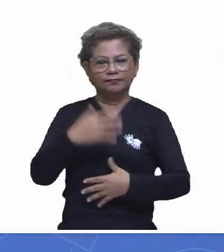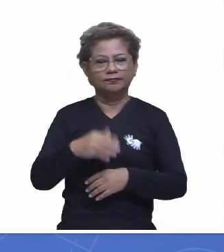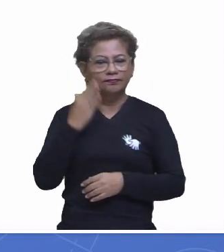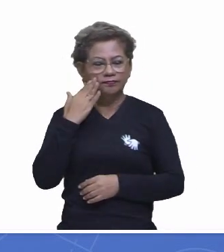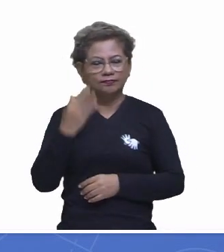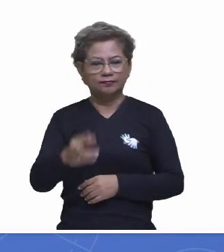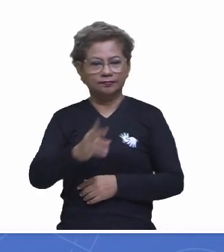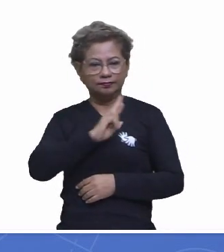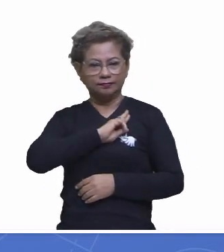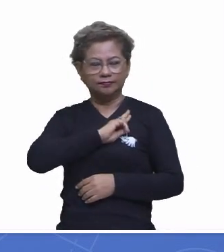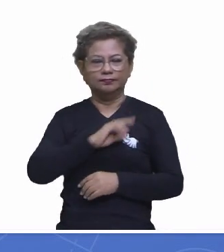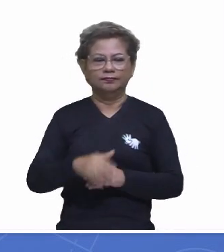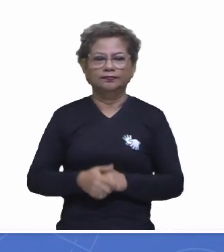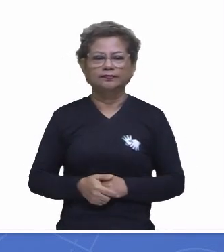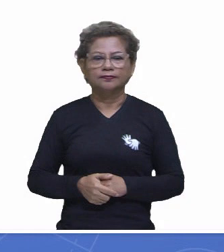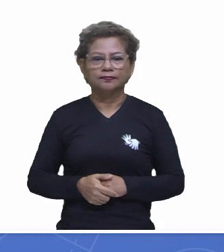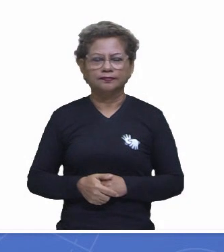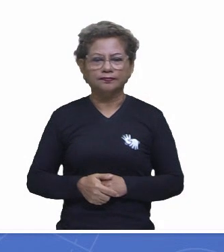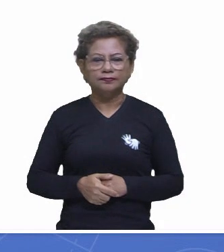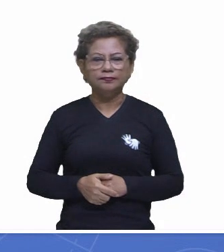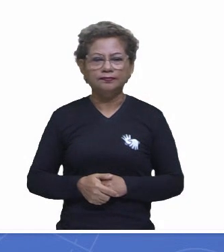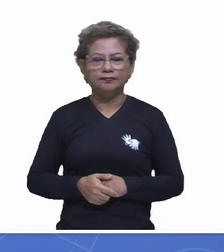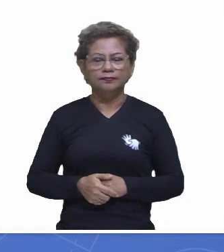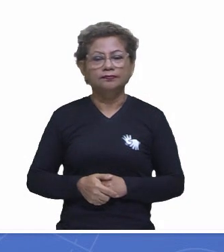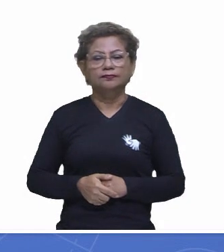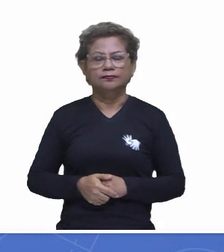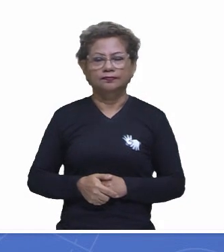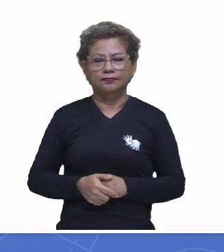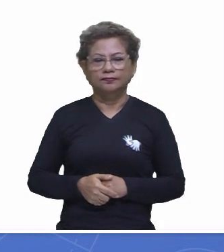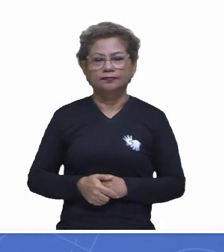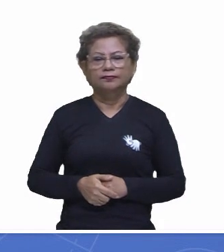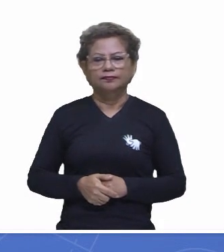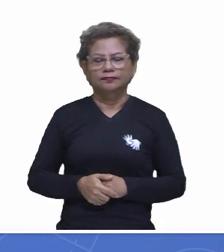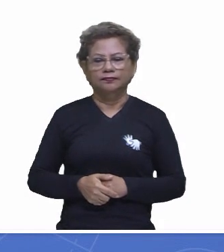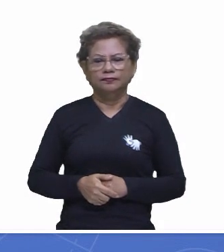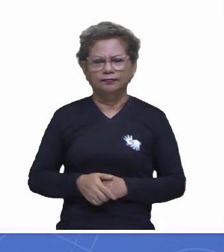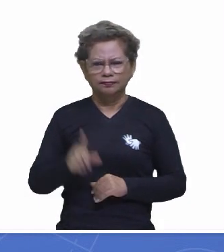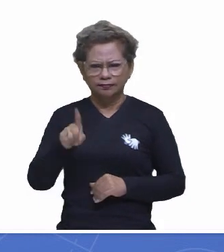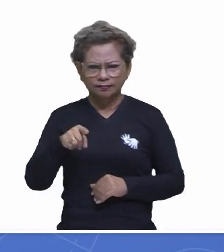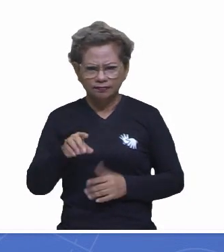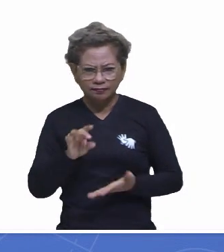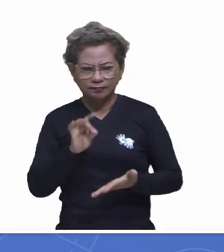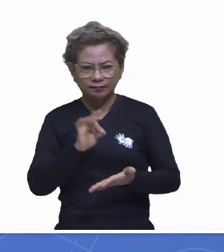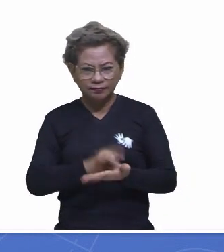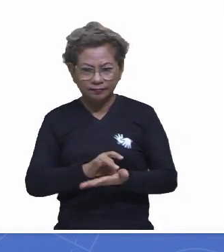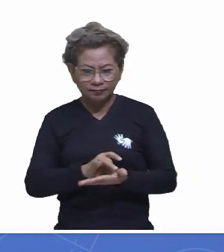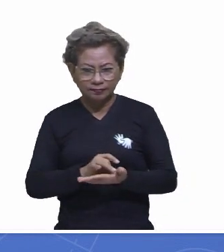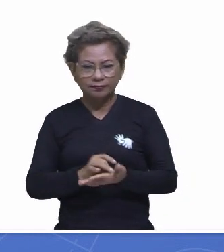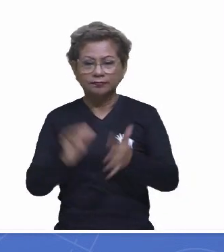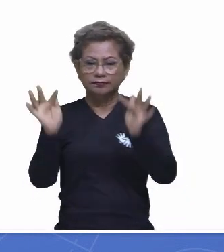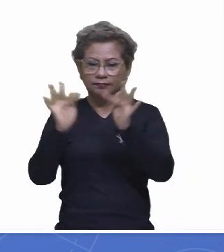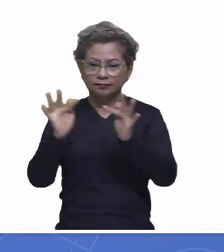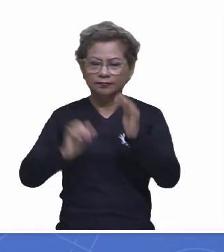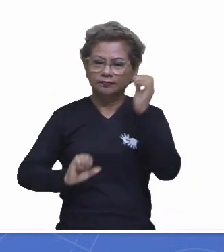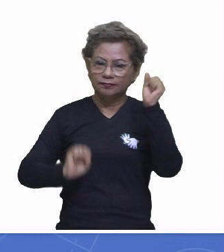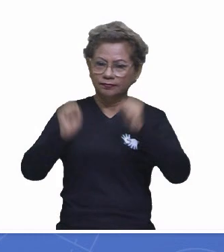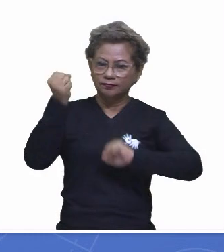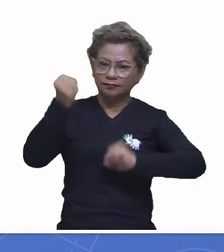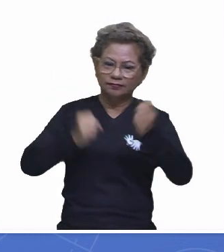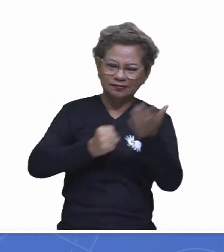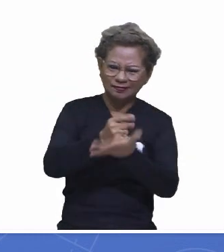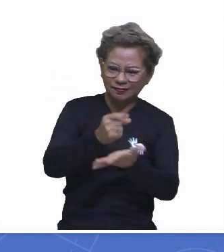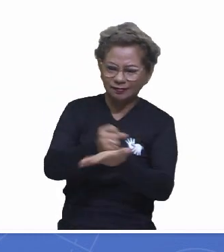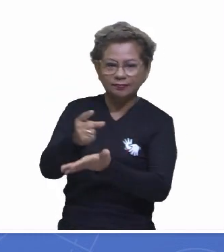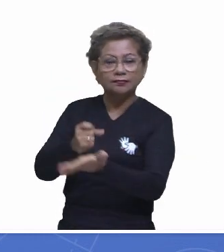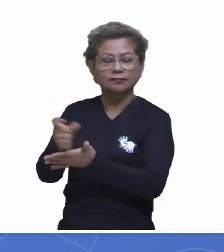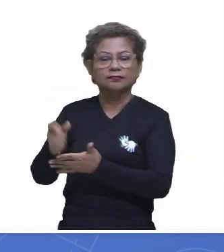enunciado, lembrando, ao reprovar a ação da indústria da felicidade e um comportamento humano, o texto associa. Então, estamos em busca